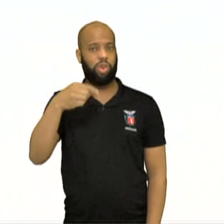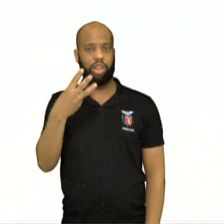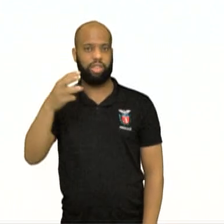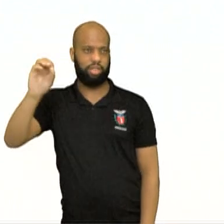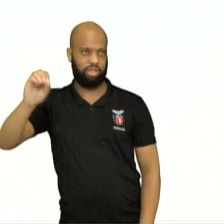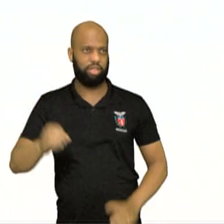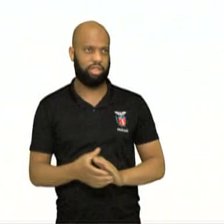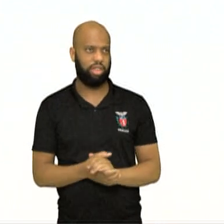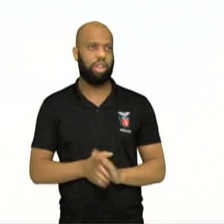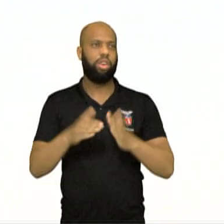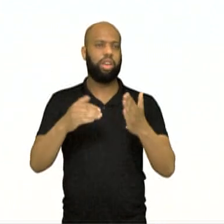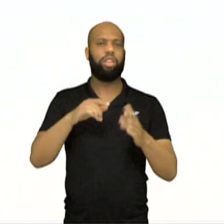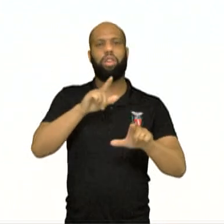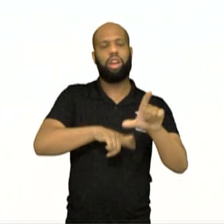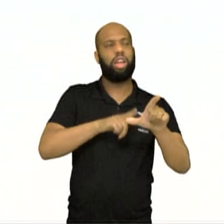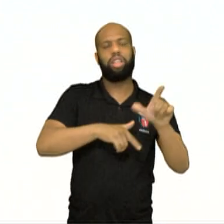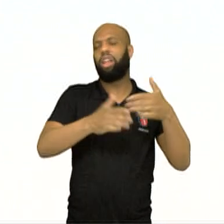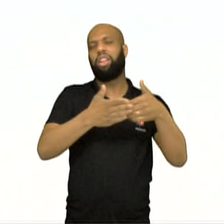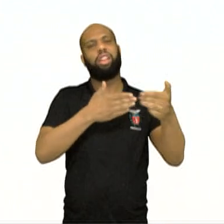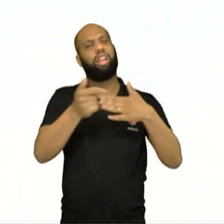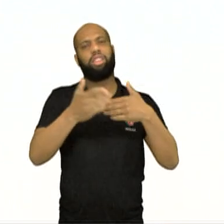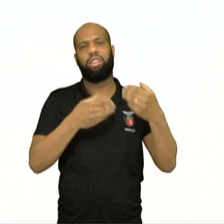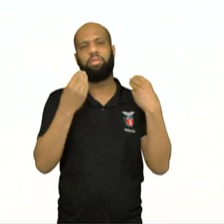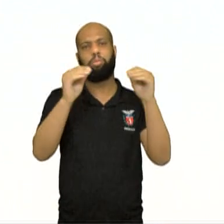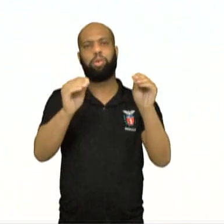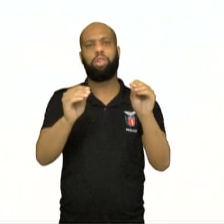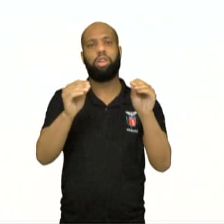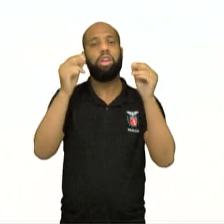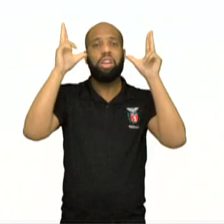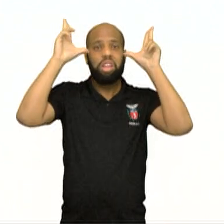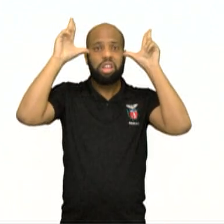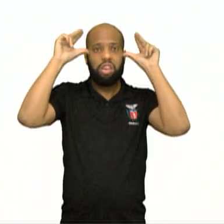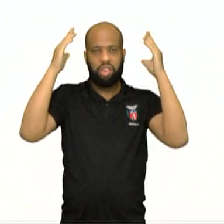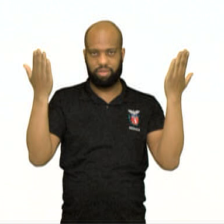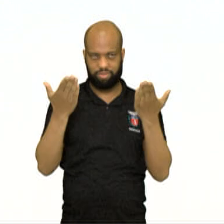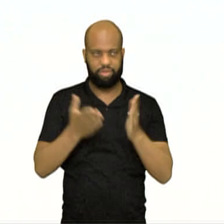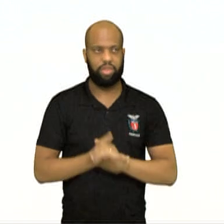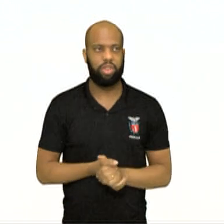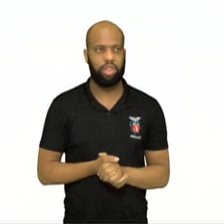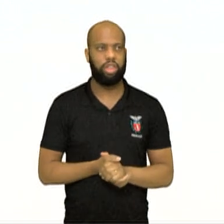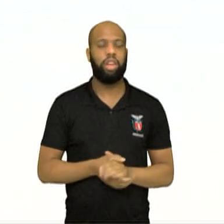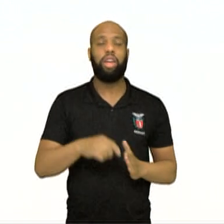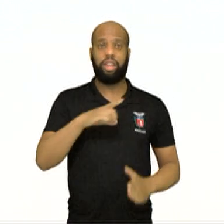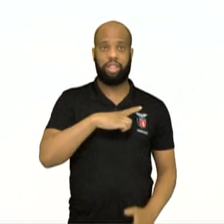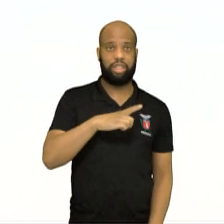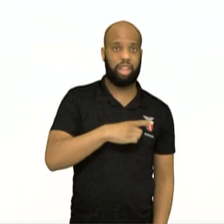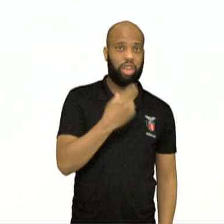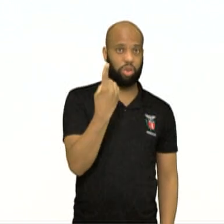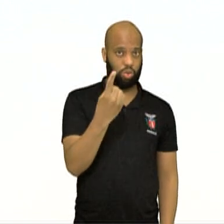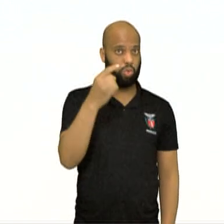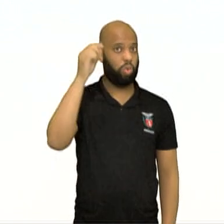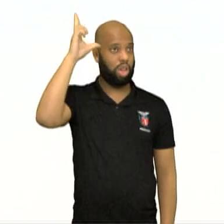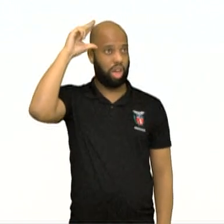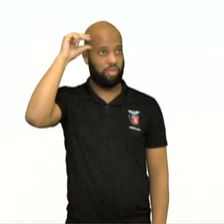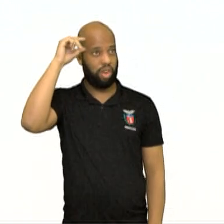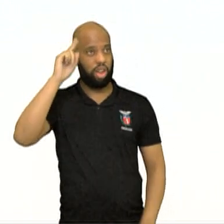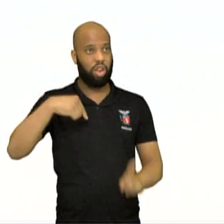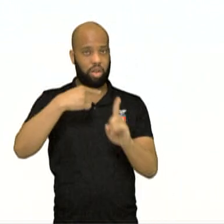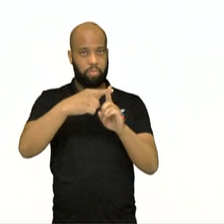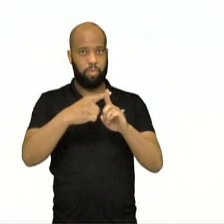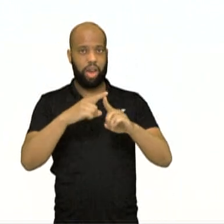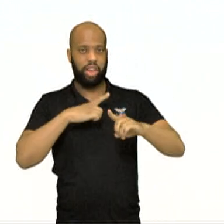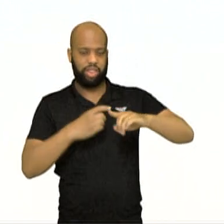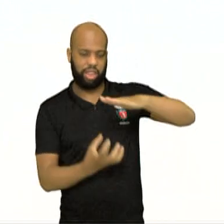prof falou que no lugar da letra você pode colocar o que você quiser? Aqui a gente colocou cavalo. A soma de 1 cavalo mais